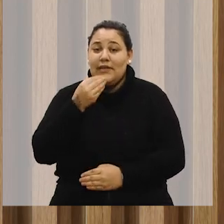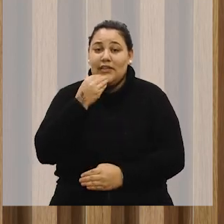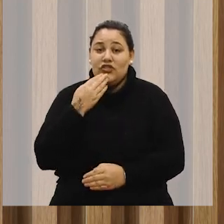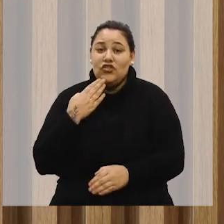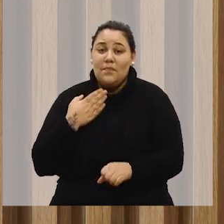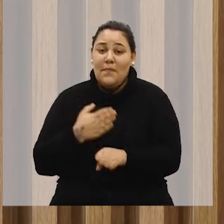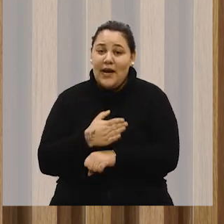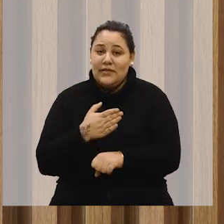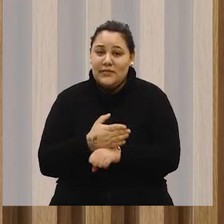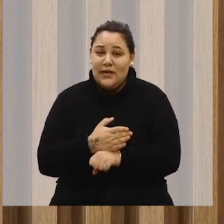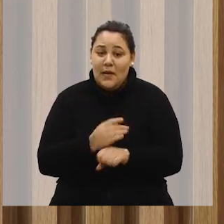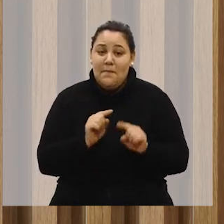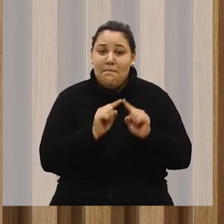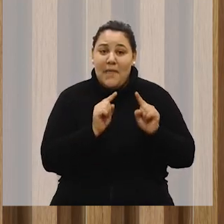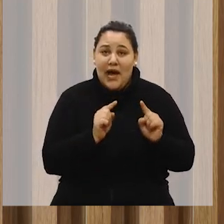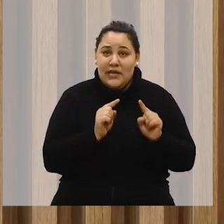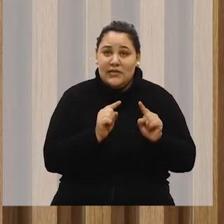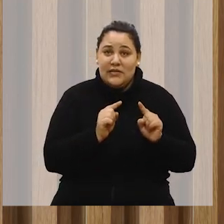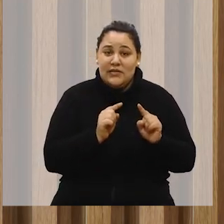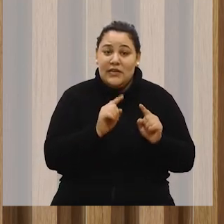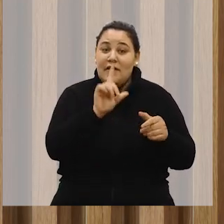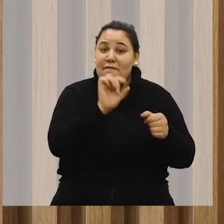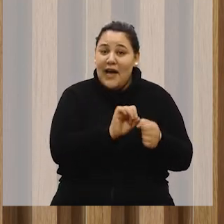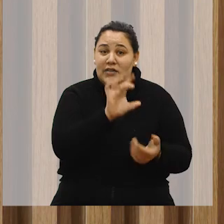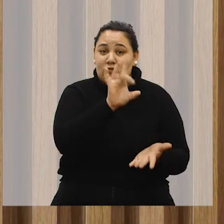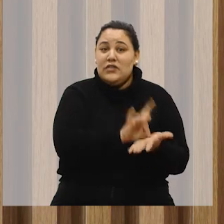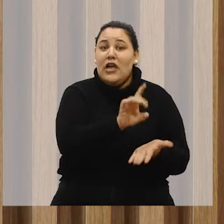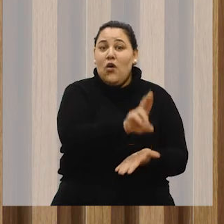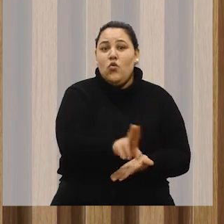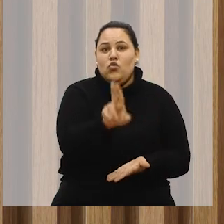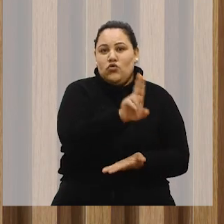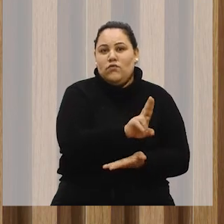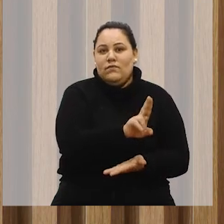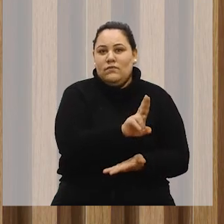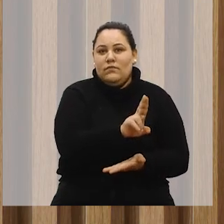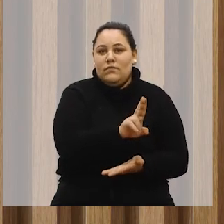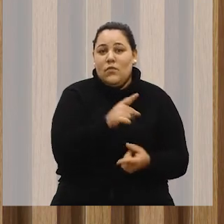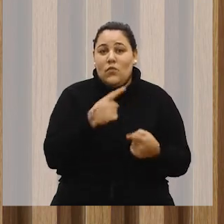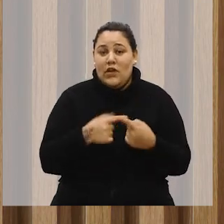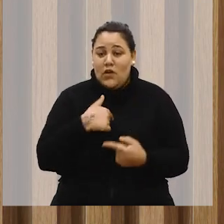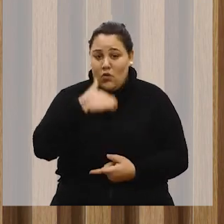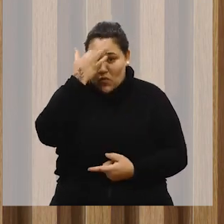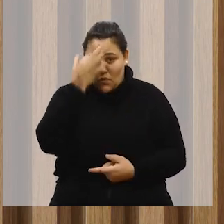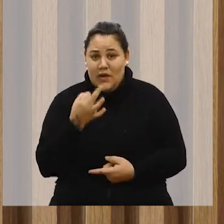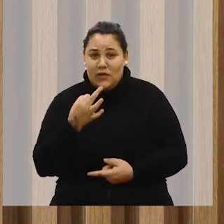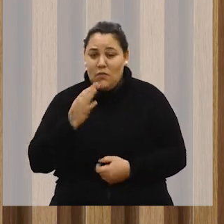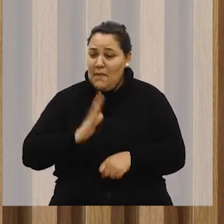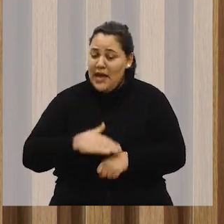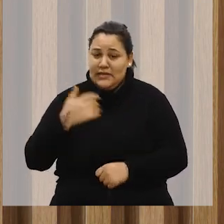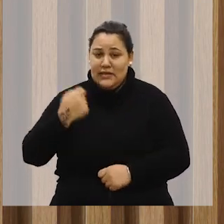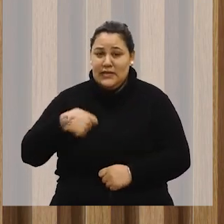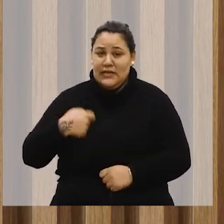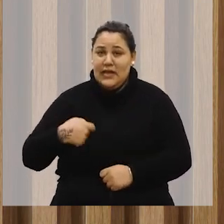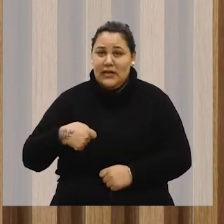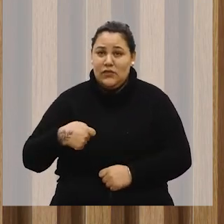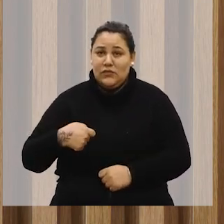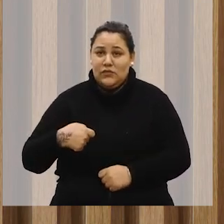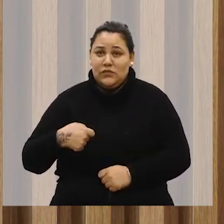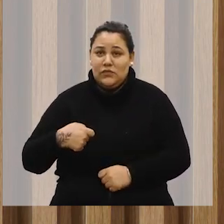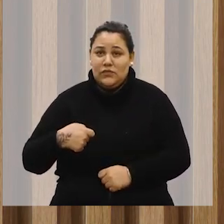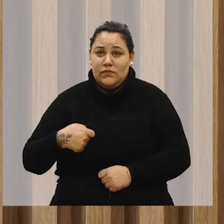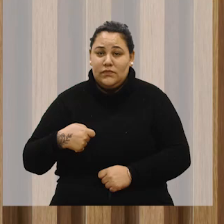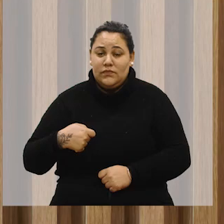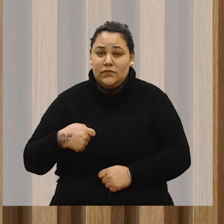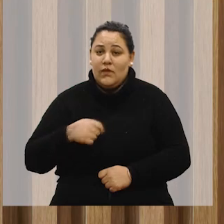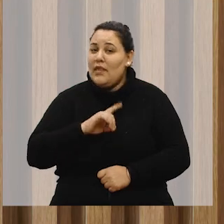que de fato sejam ocupadas, porque aí sim é o que mais eu entendo que é necessário hoje. Não é retirar, porque a gente ainda está